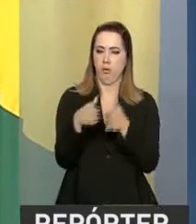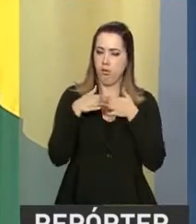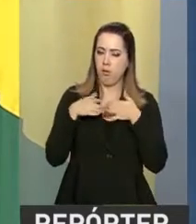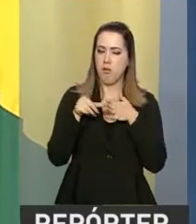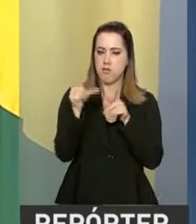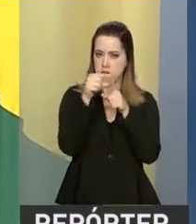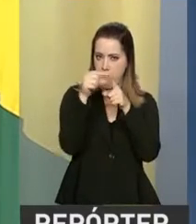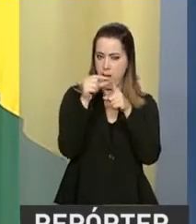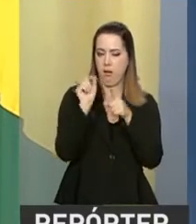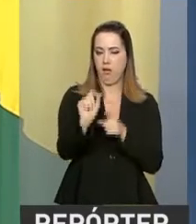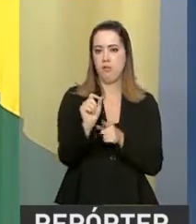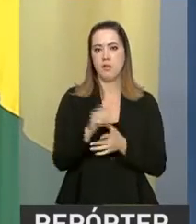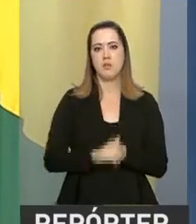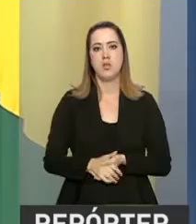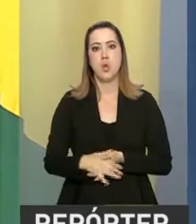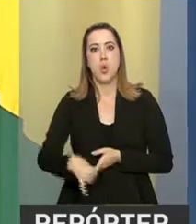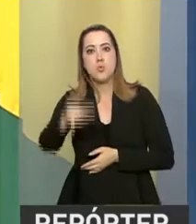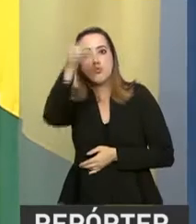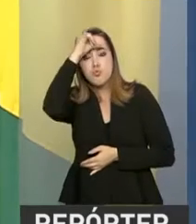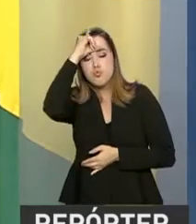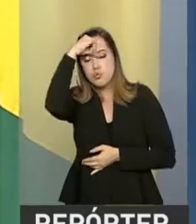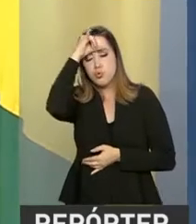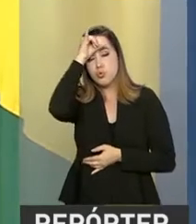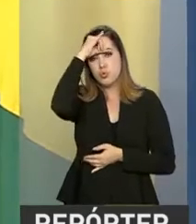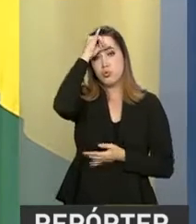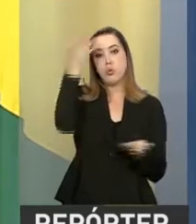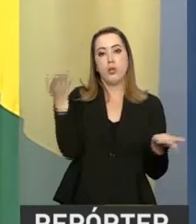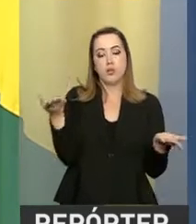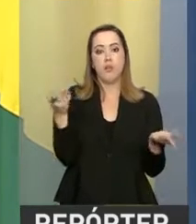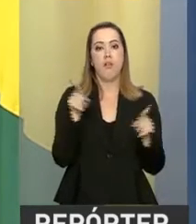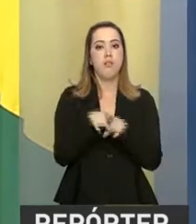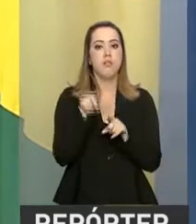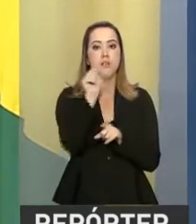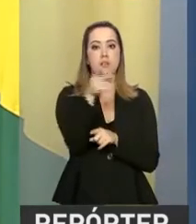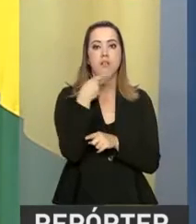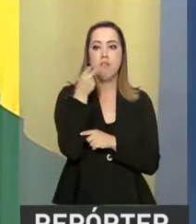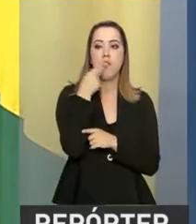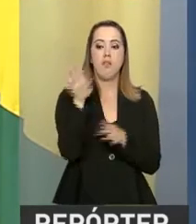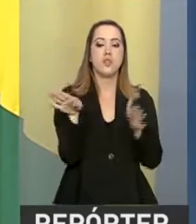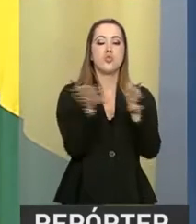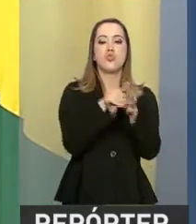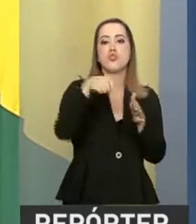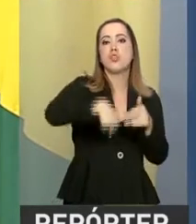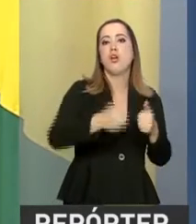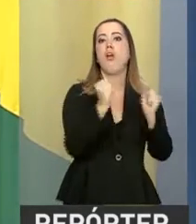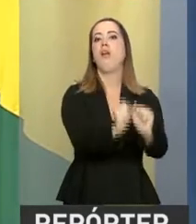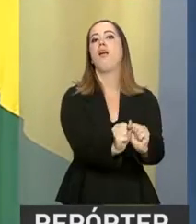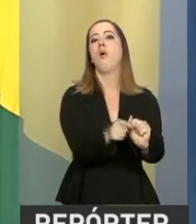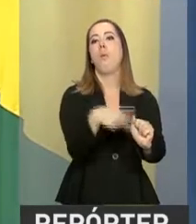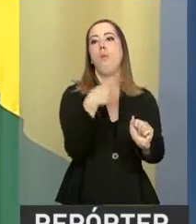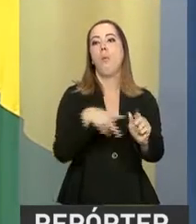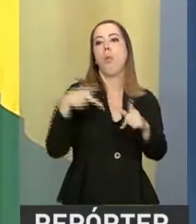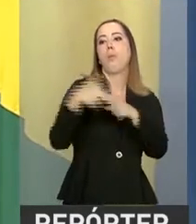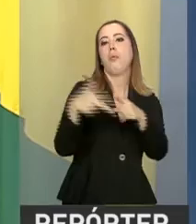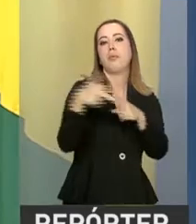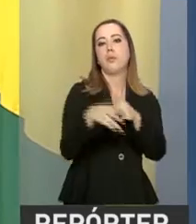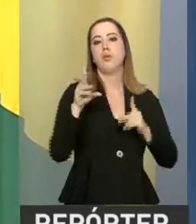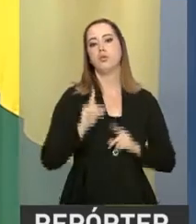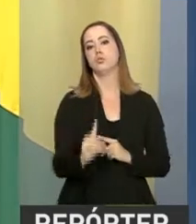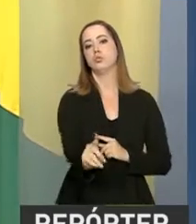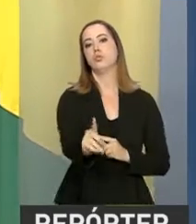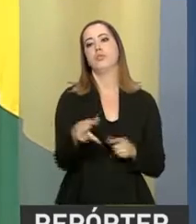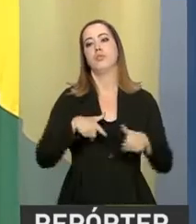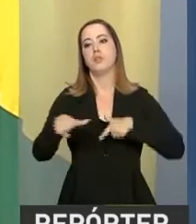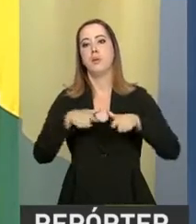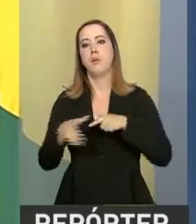expressão um pouco mais forte então estupidificado tão idiota que chega ao poder para restringir o direito trabalhadores